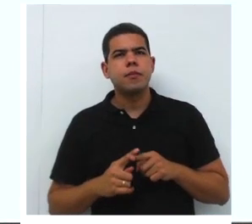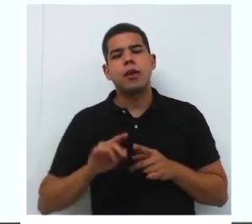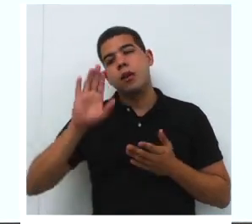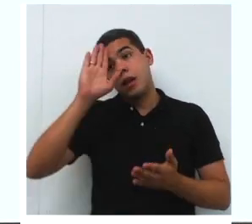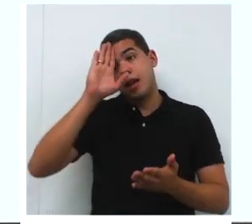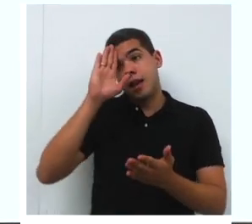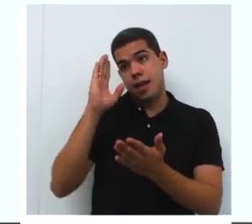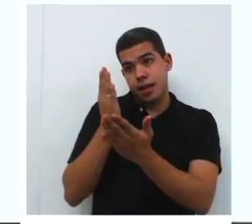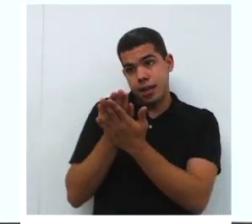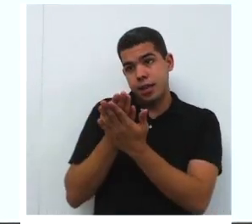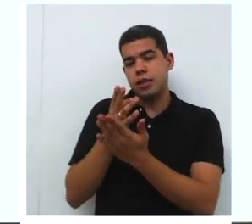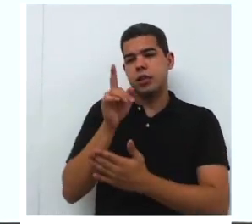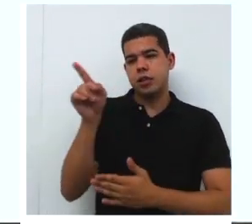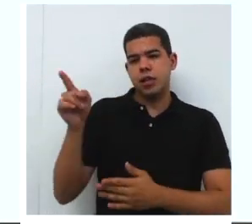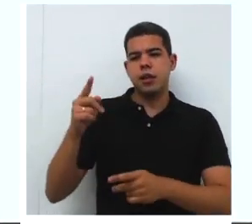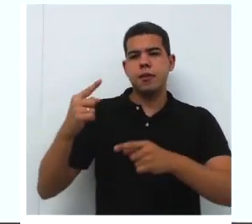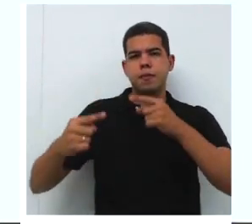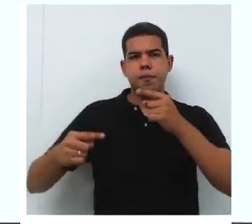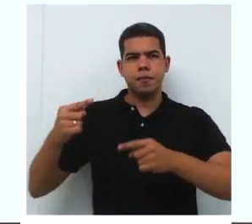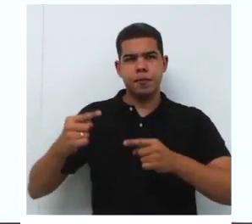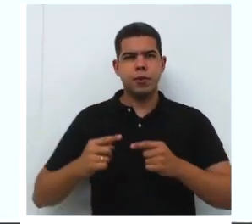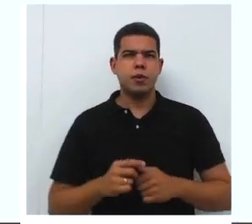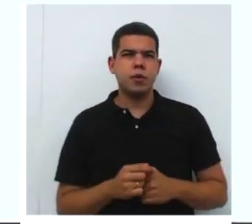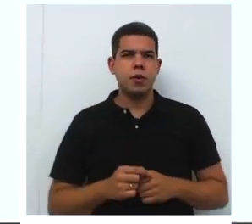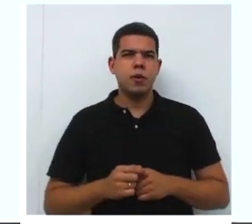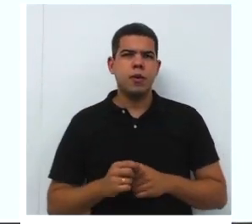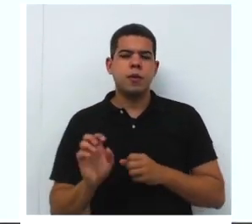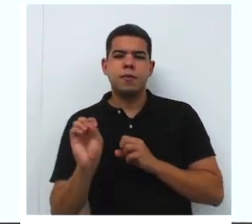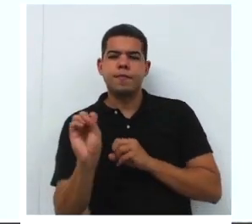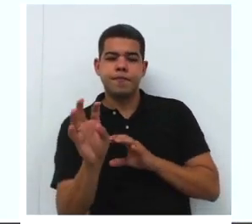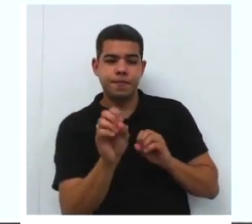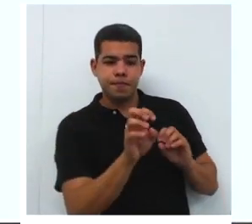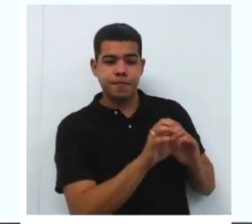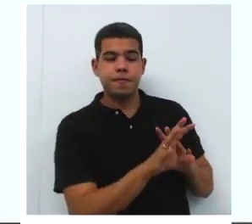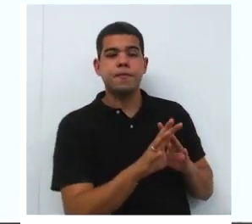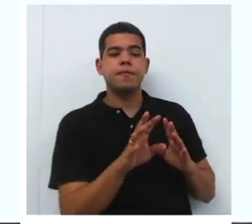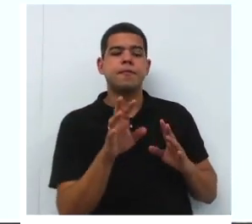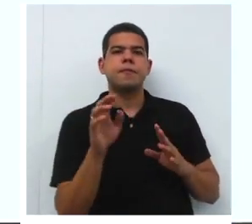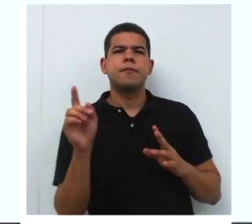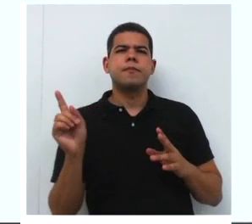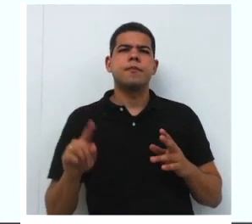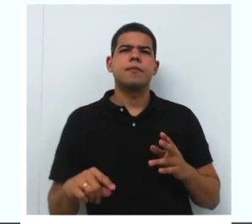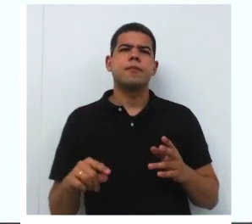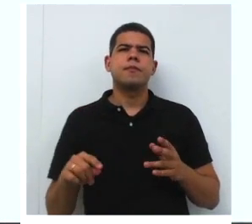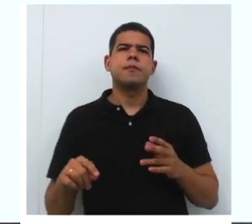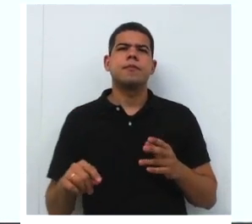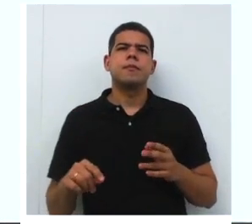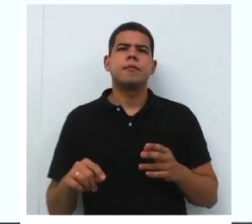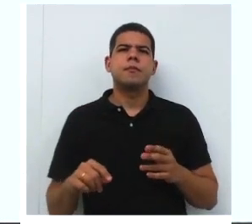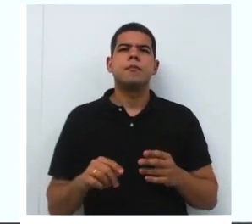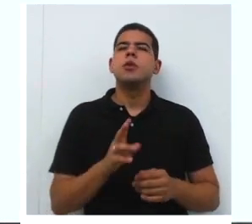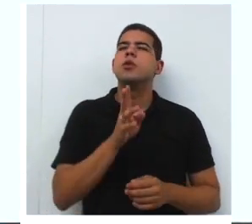que acreditar nos nossos políticos. Que a nossa educação é o nosso